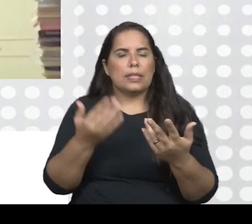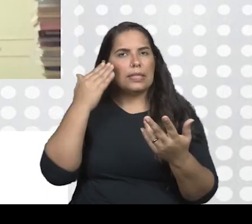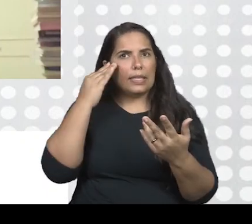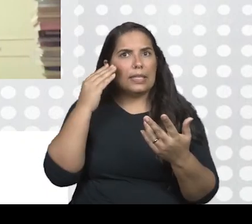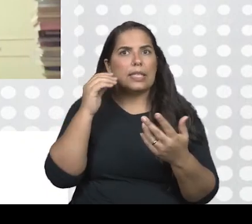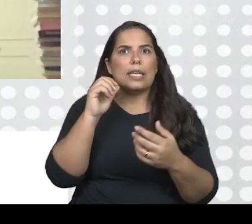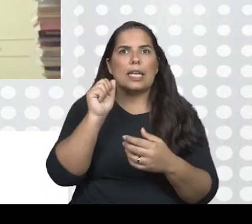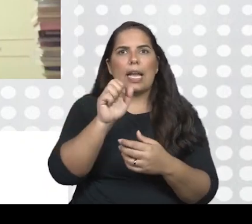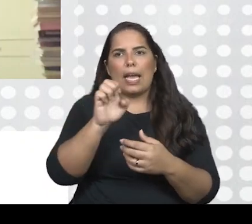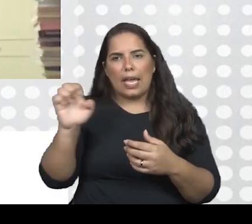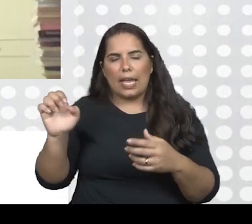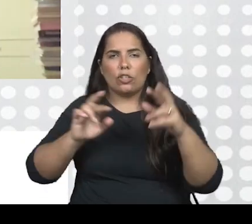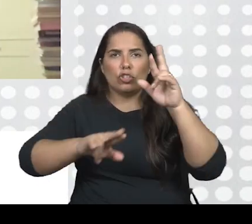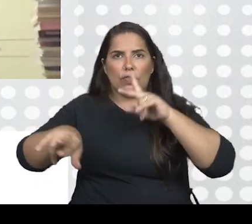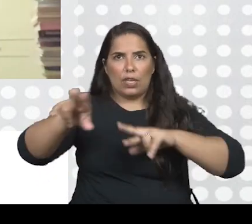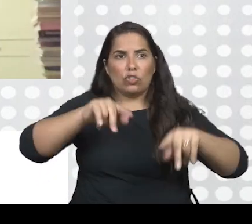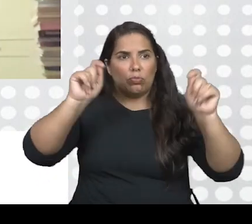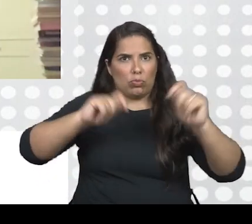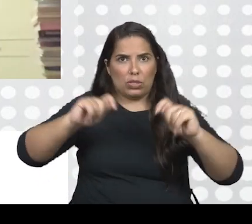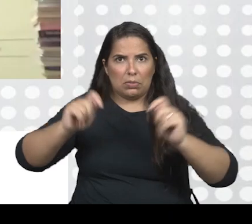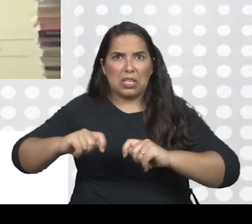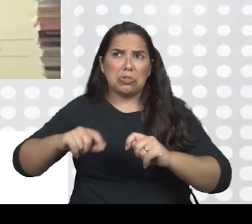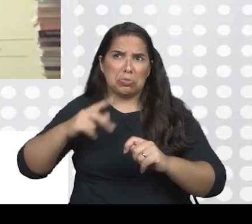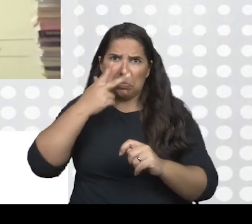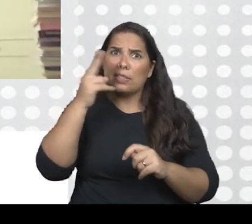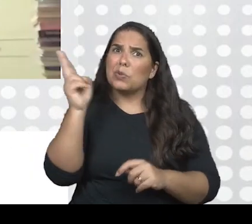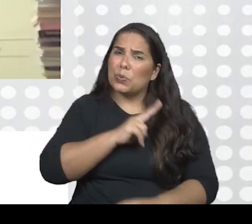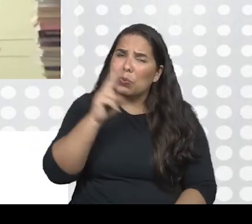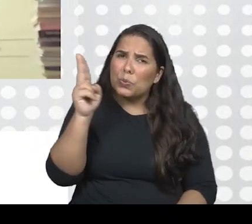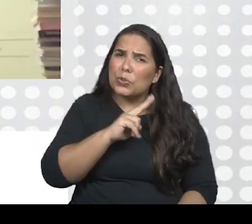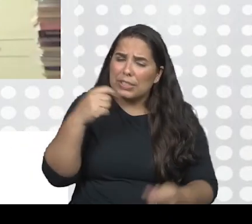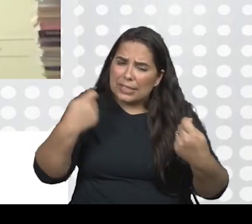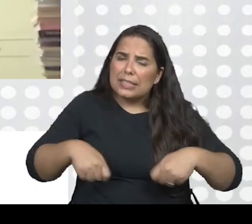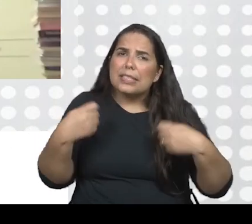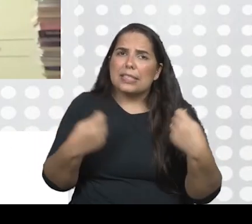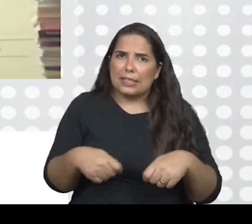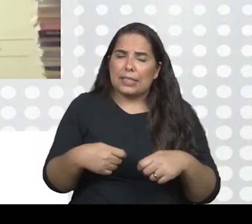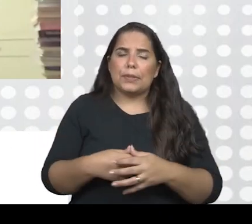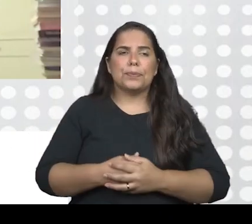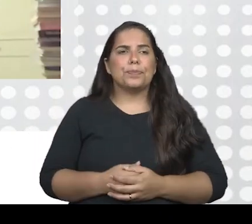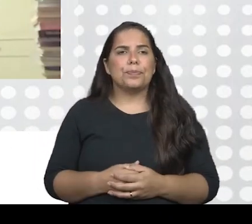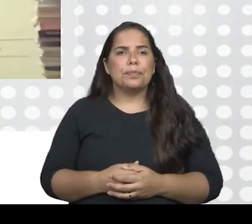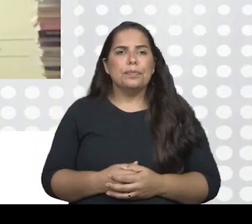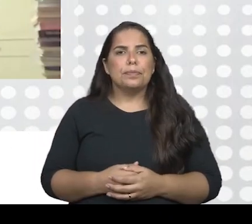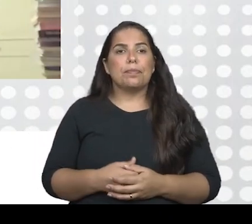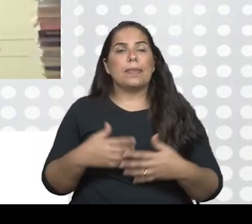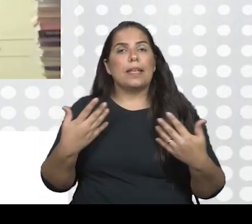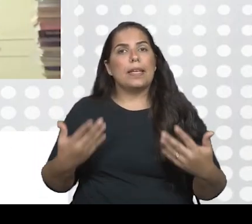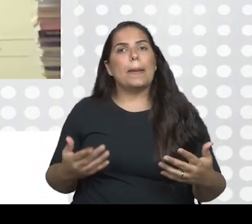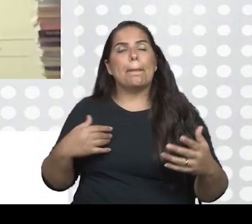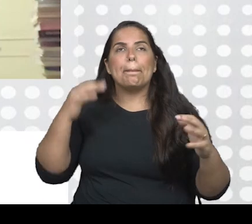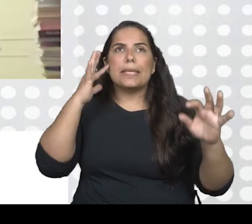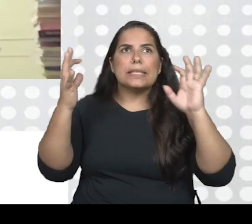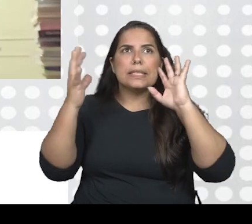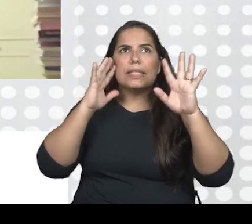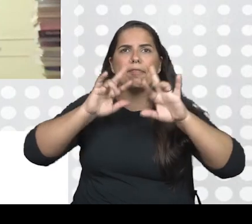compreender o AE e suas diferentes possibilidades me parece urgente e necessário. E aí